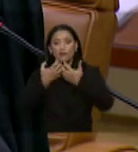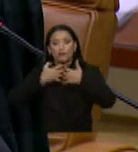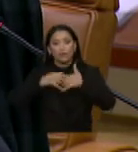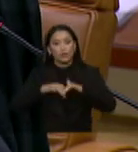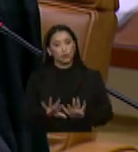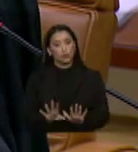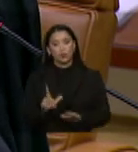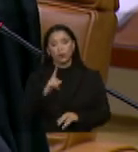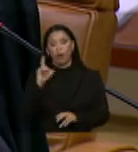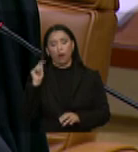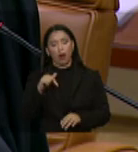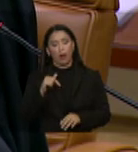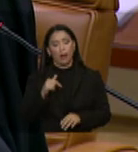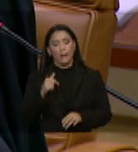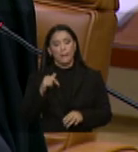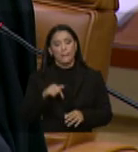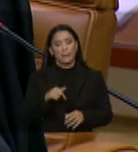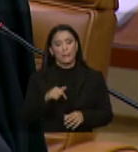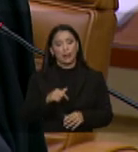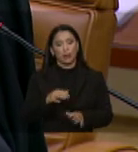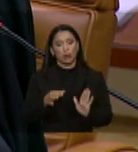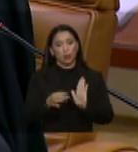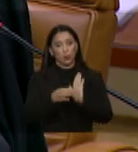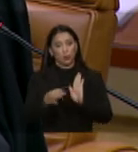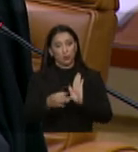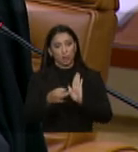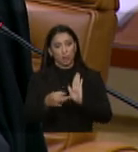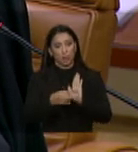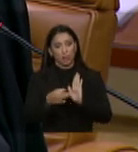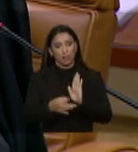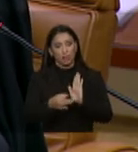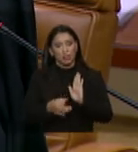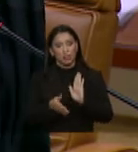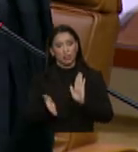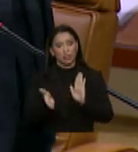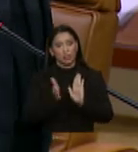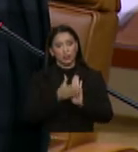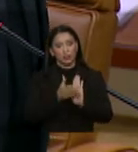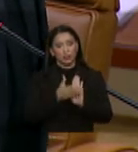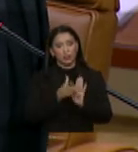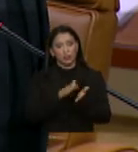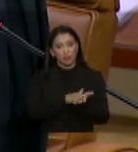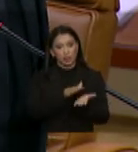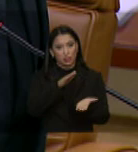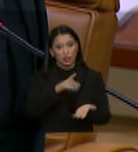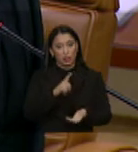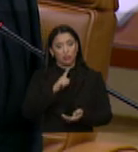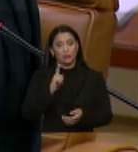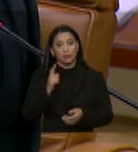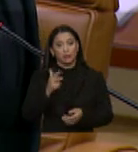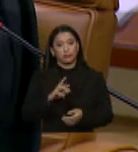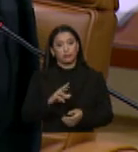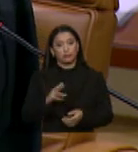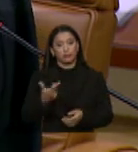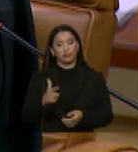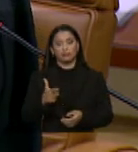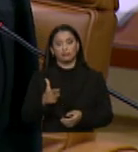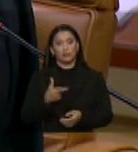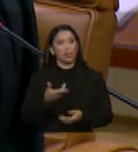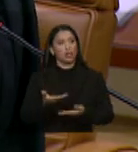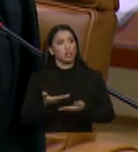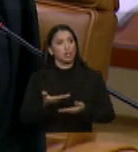Ministério Público Procurador Geral da República em parecer colocou isso nos autos não vem funcionando bem É nessa